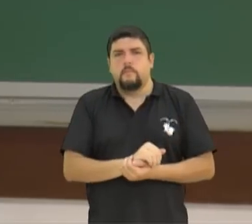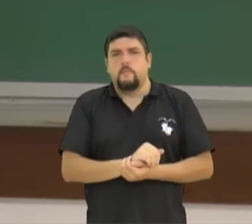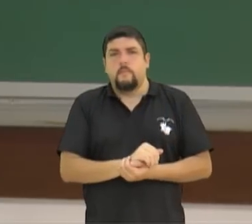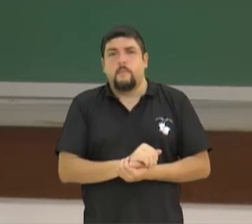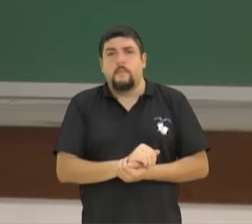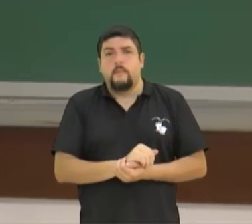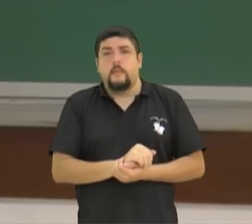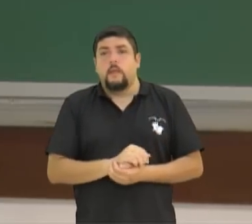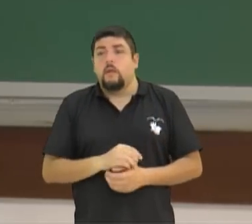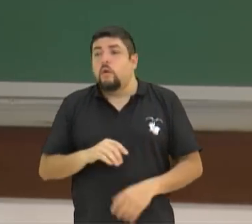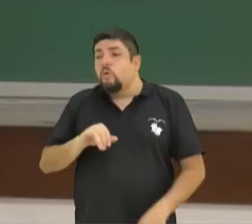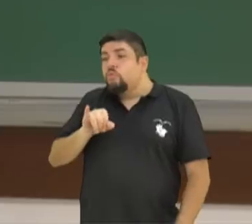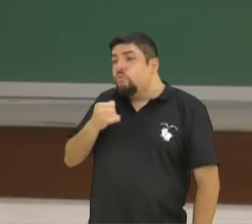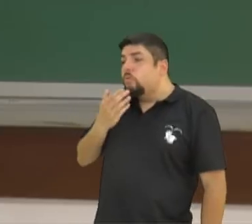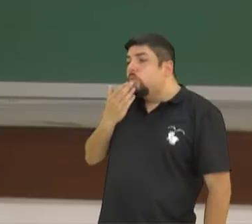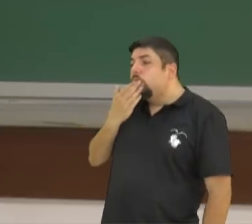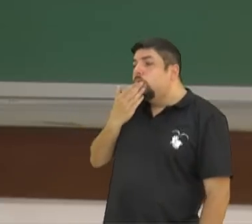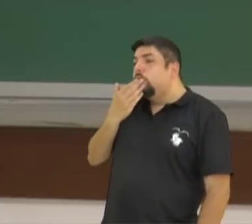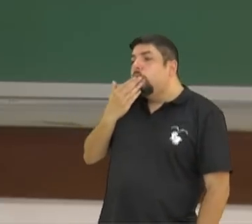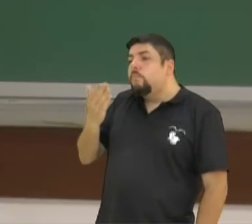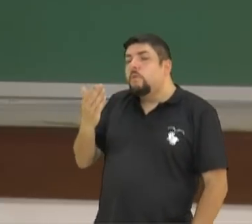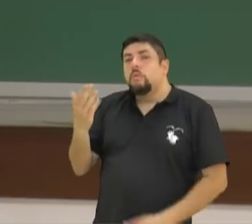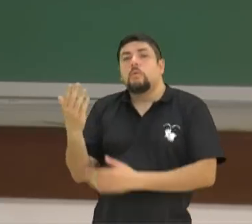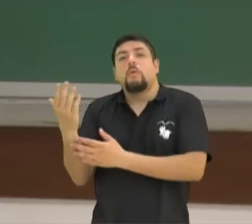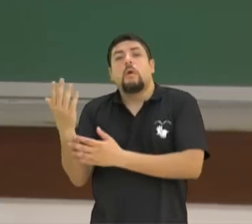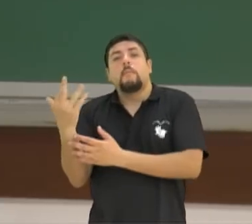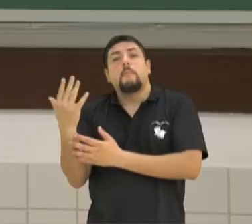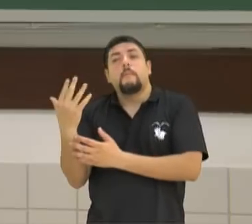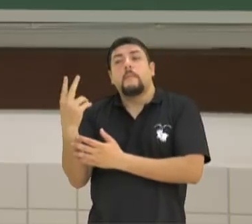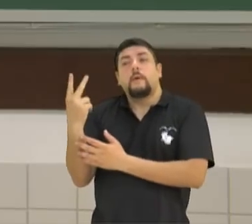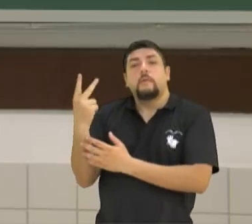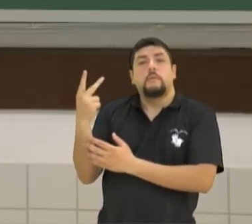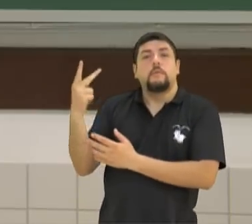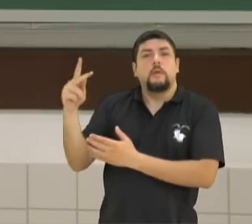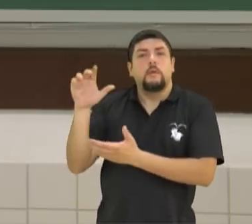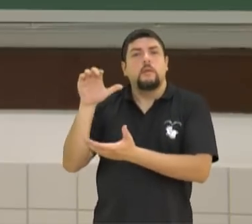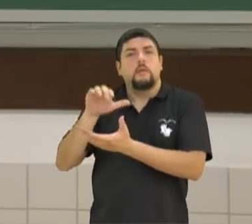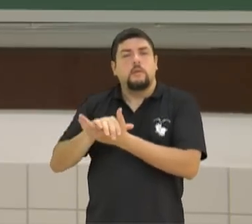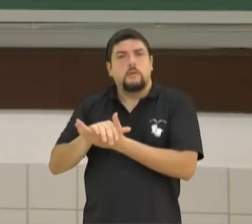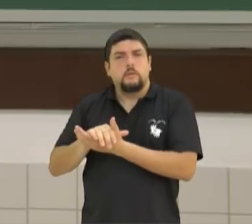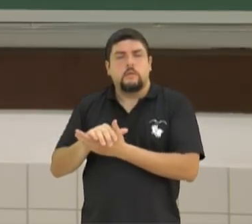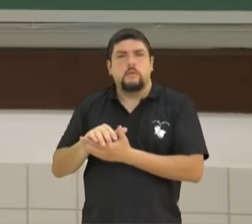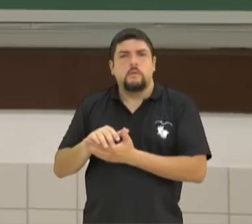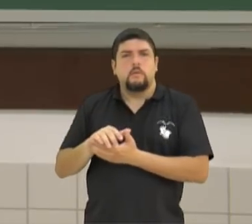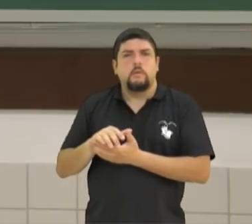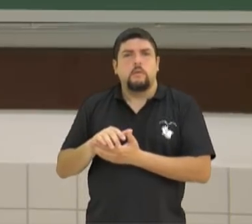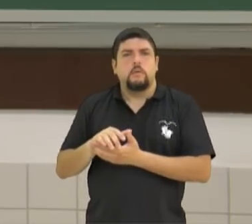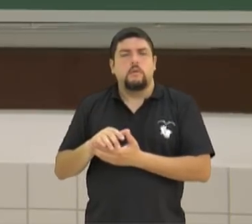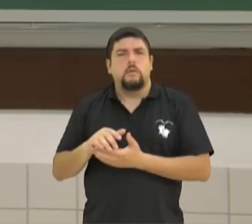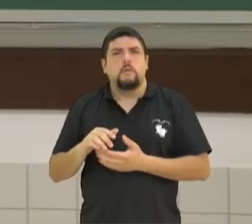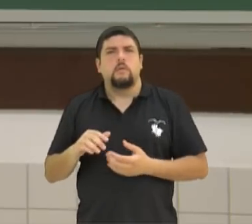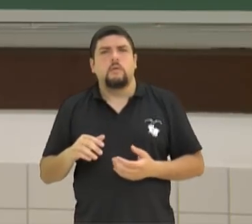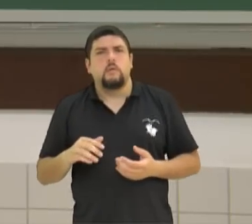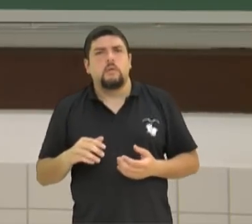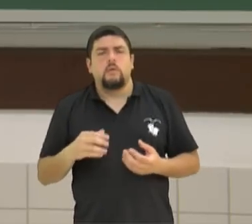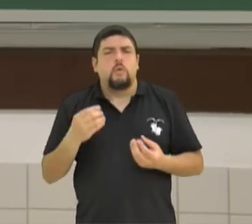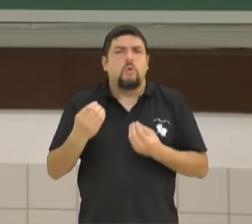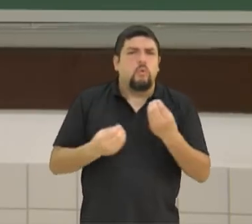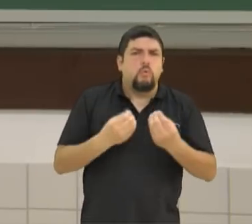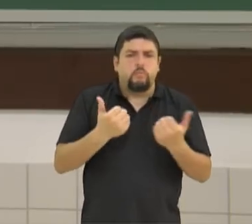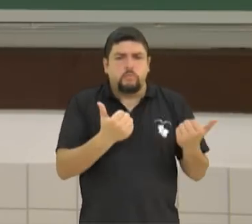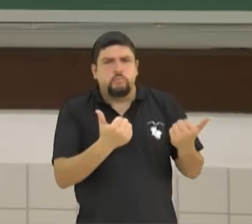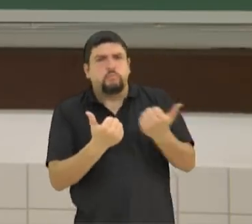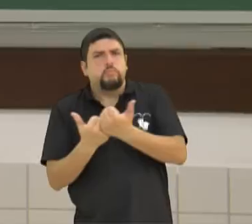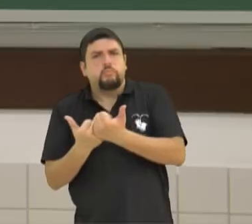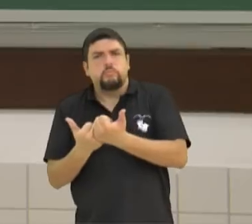de Maria em casamento. E eu vou pedir para vocês, nesse exercício, explicar que relação metonímica ocorre nessa